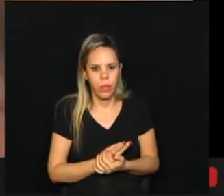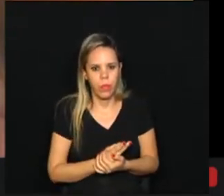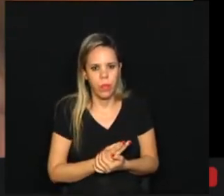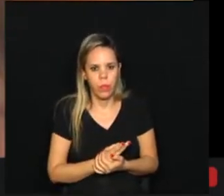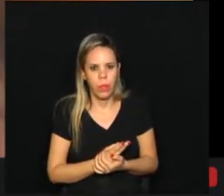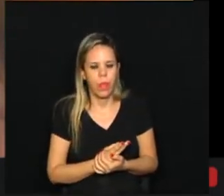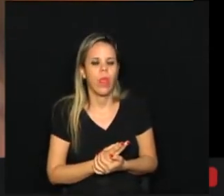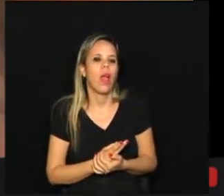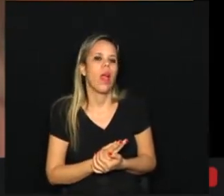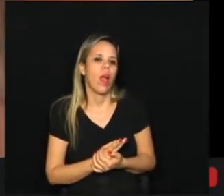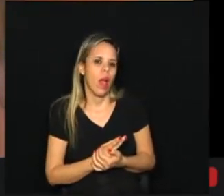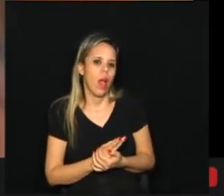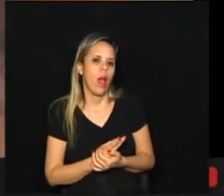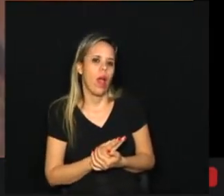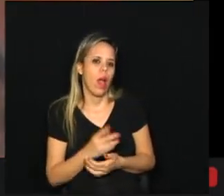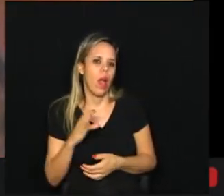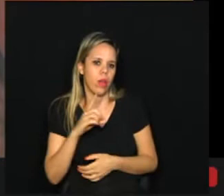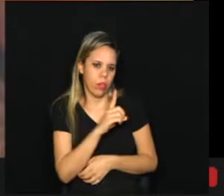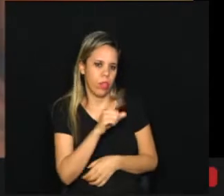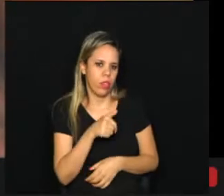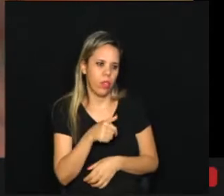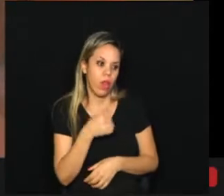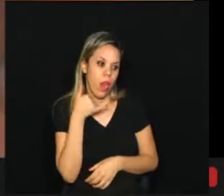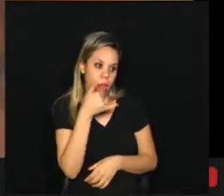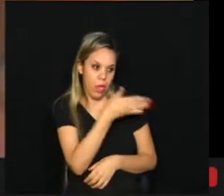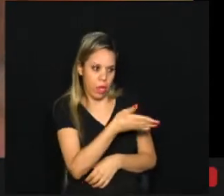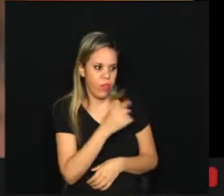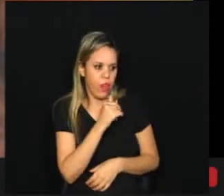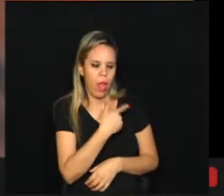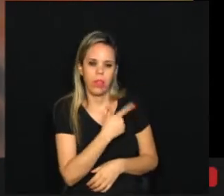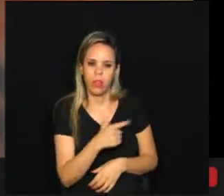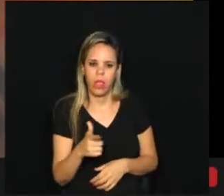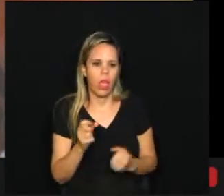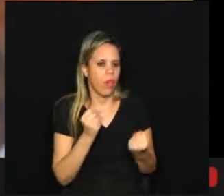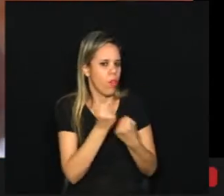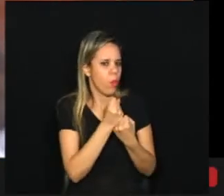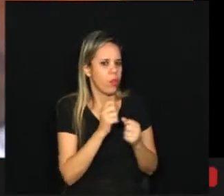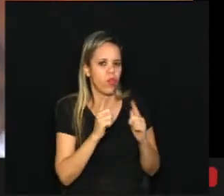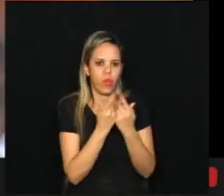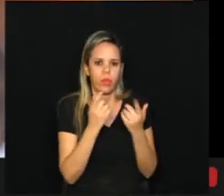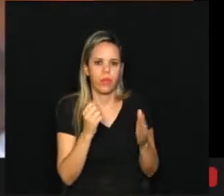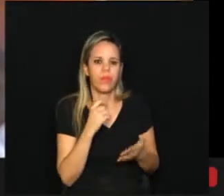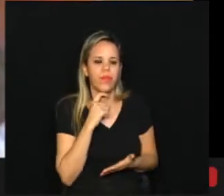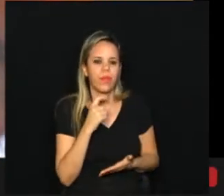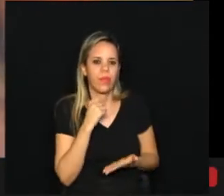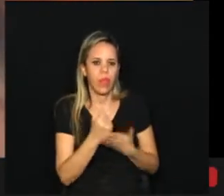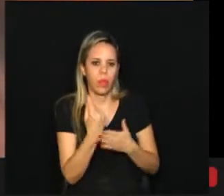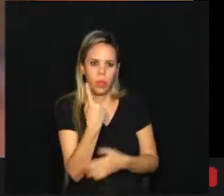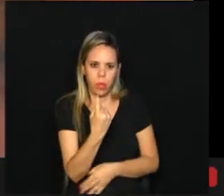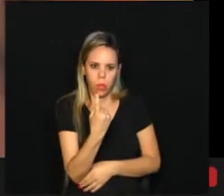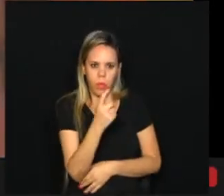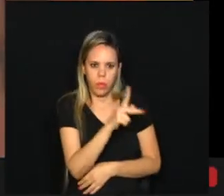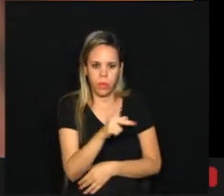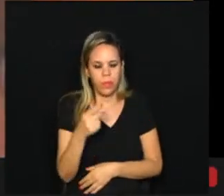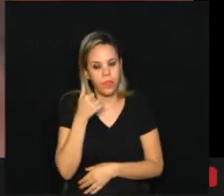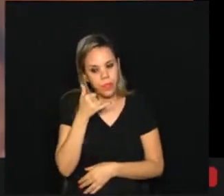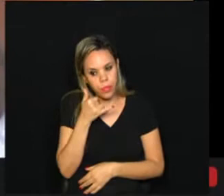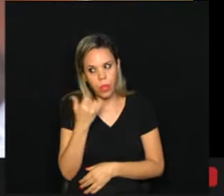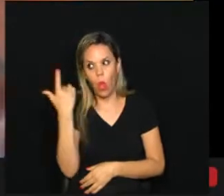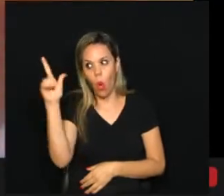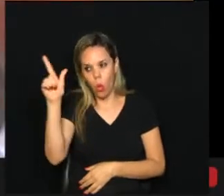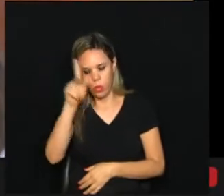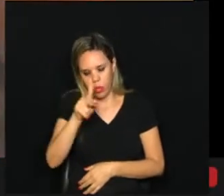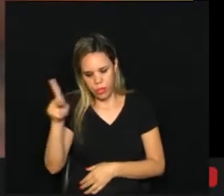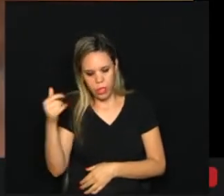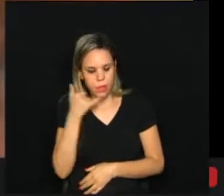mediadora tinha ligado para ele. Então, ele realmente não teve nenhum acolhimento no grupo. Teve uma professora que ligou para ele e